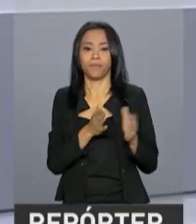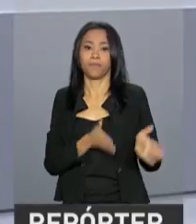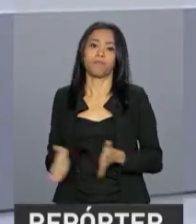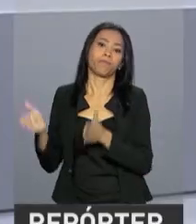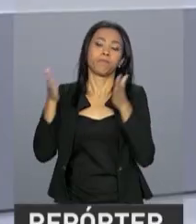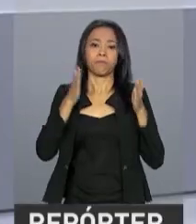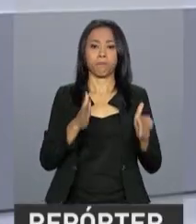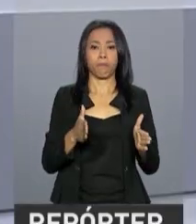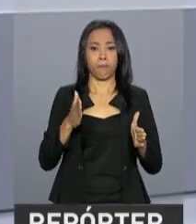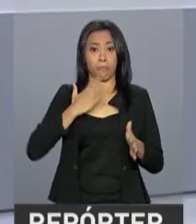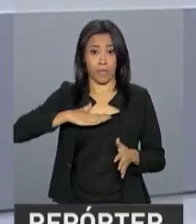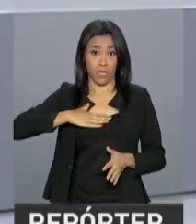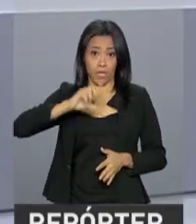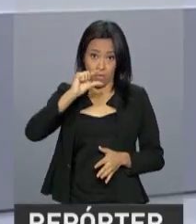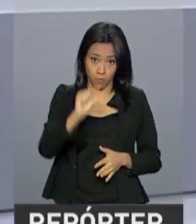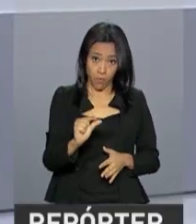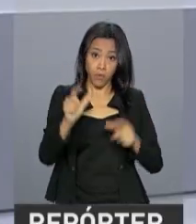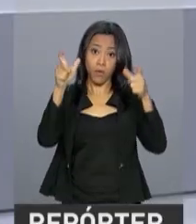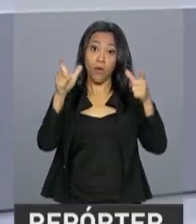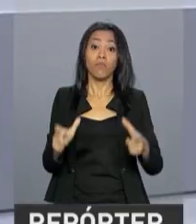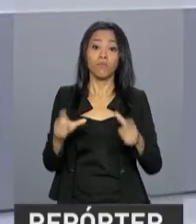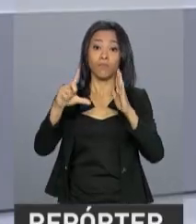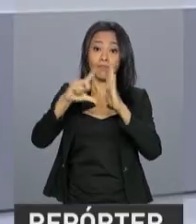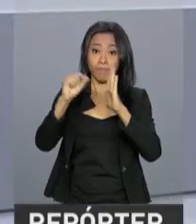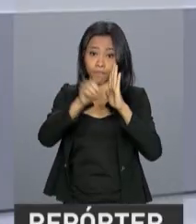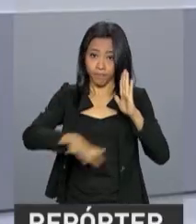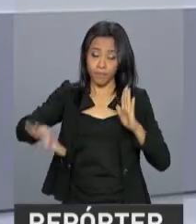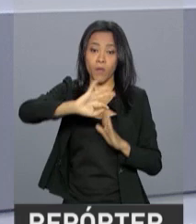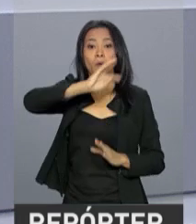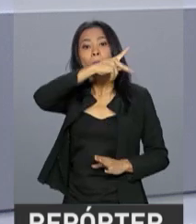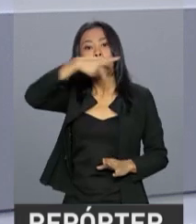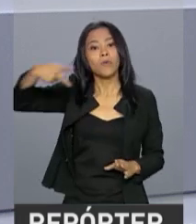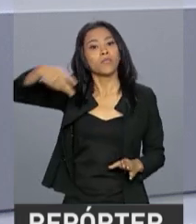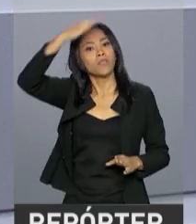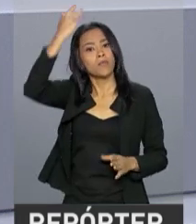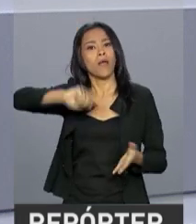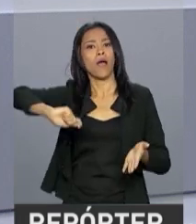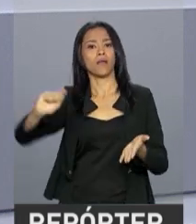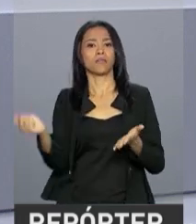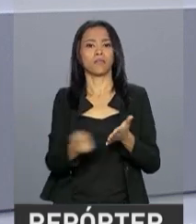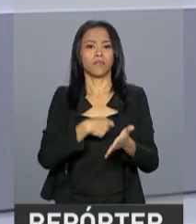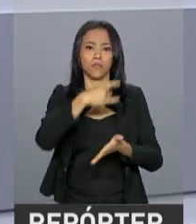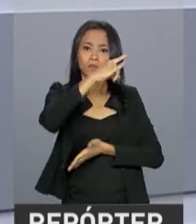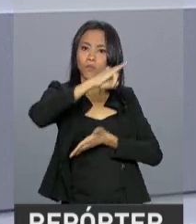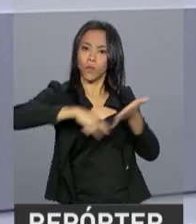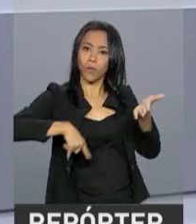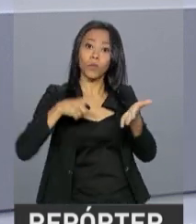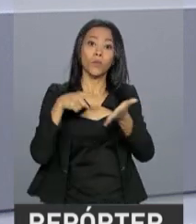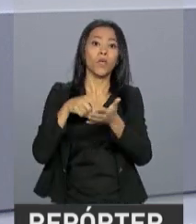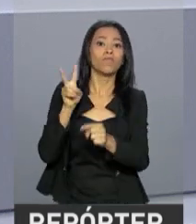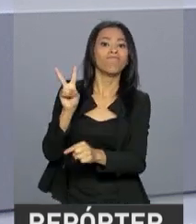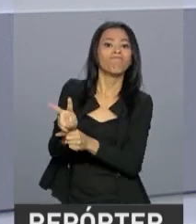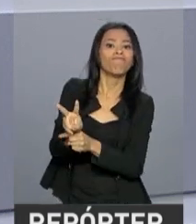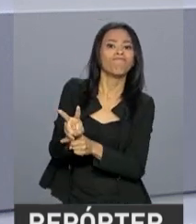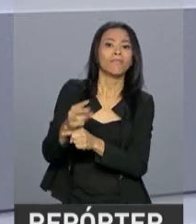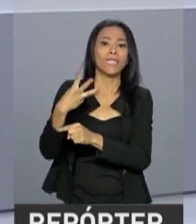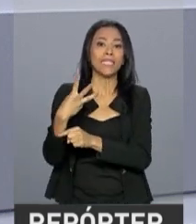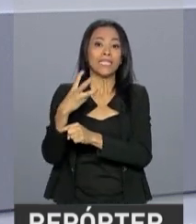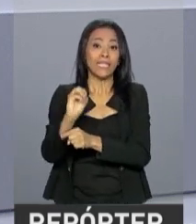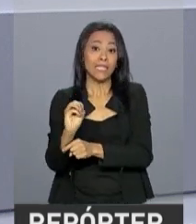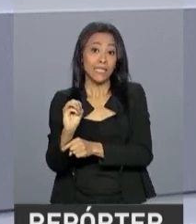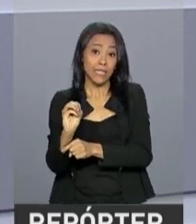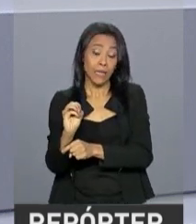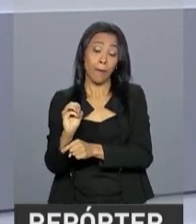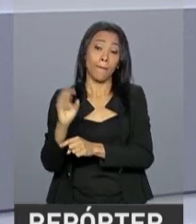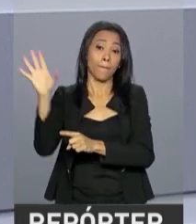e daqui a pouco no palácio do planalto o presidente michel temer assina decreto que reserva 30% das vagas de estágio no